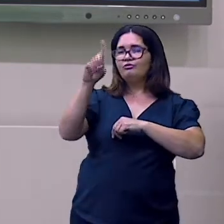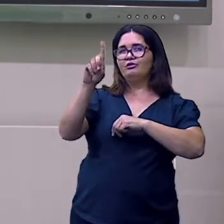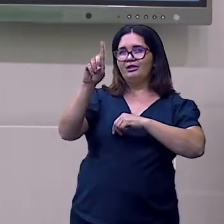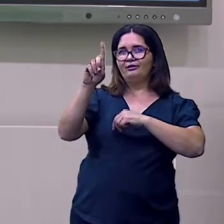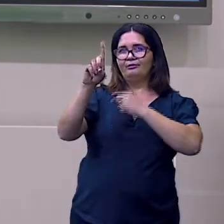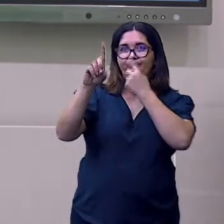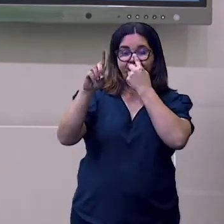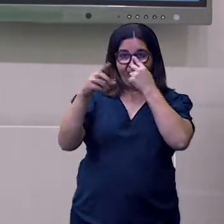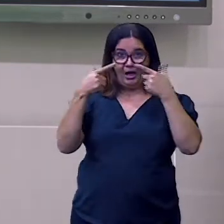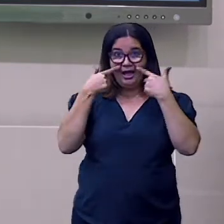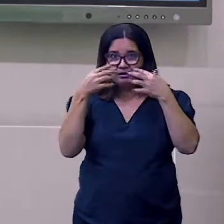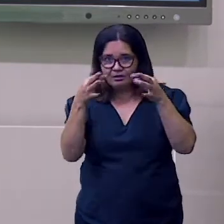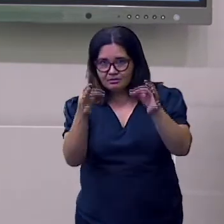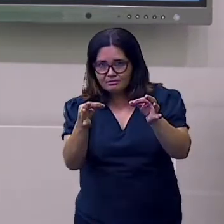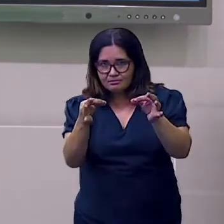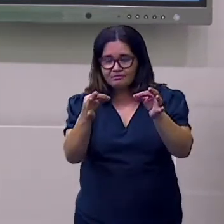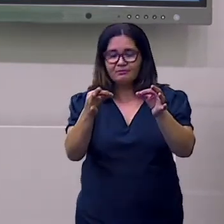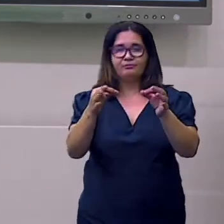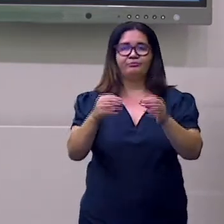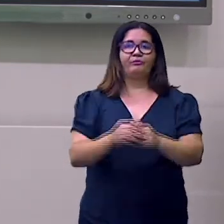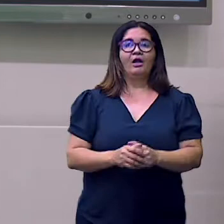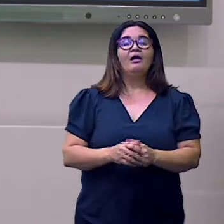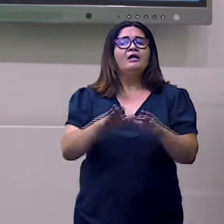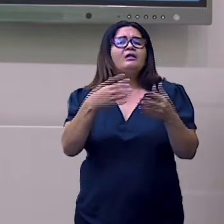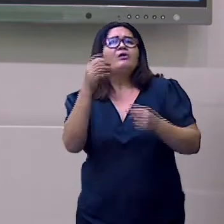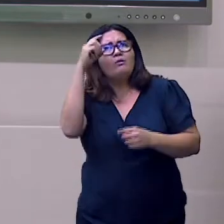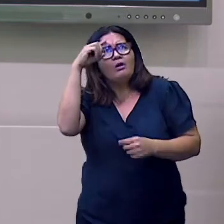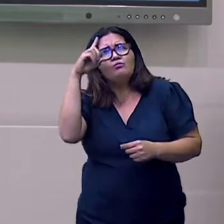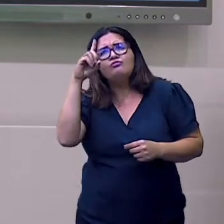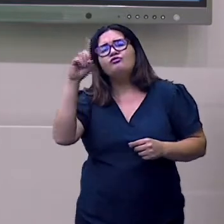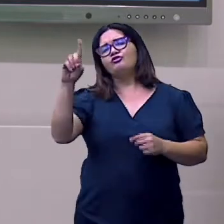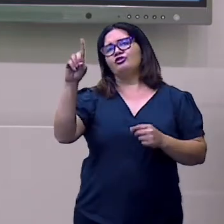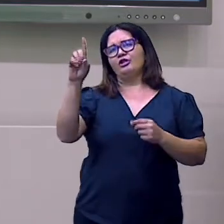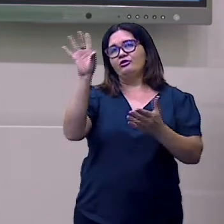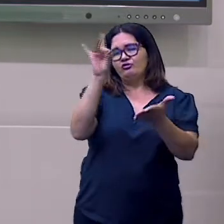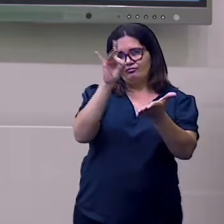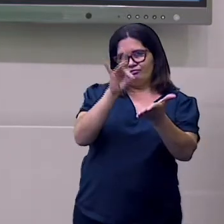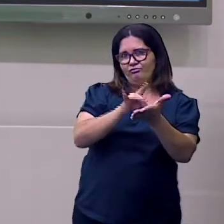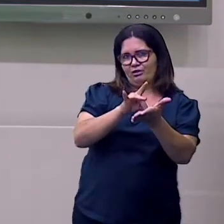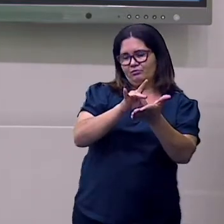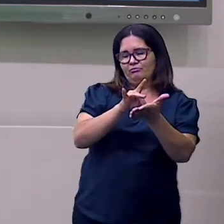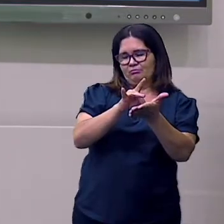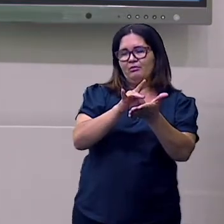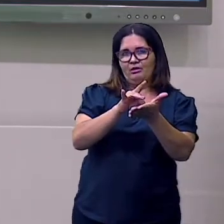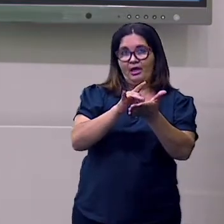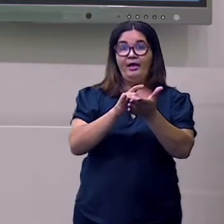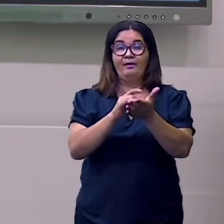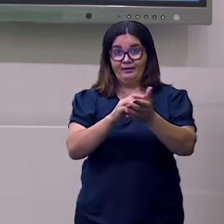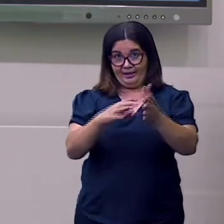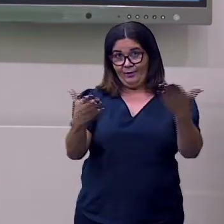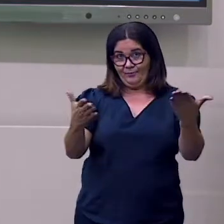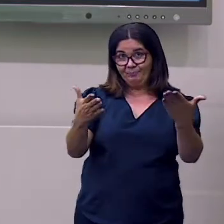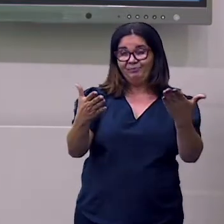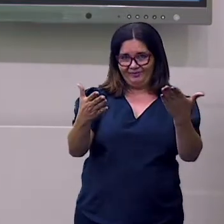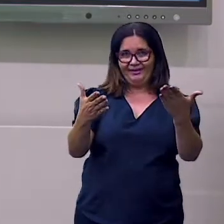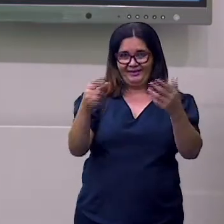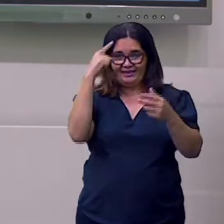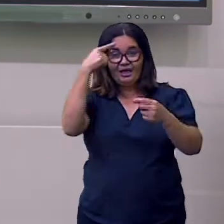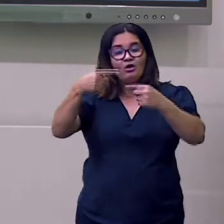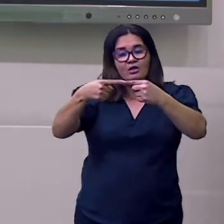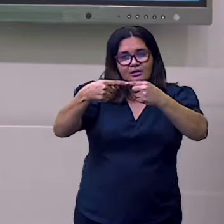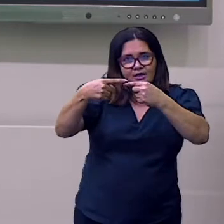atenção quanto à fala. Dia útil só é considerado dia útil de segunda-feira